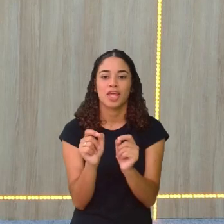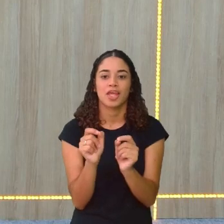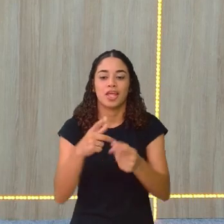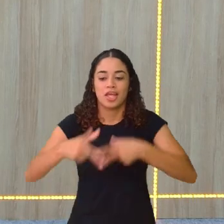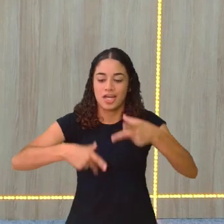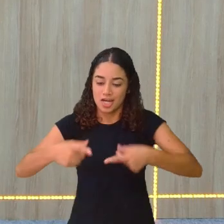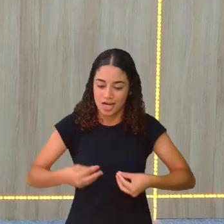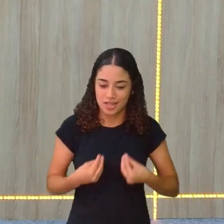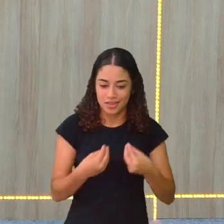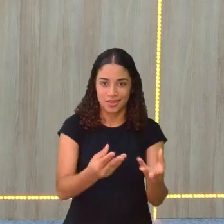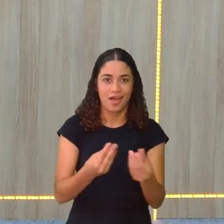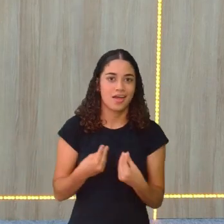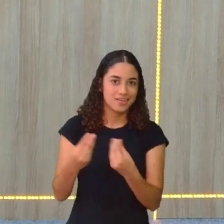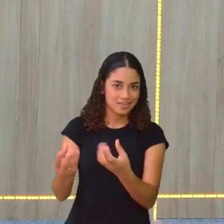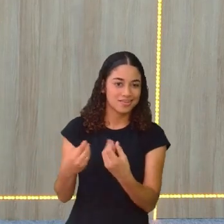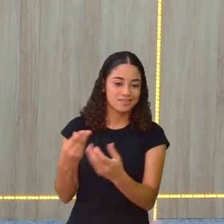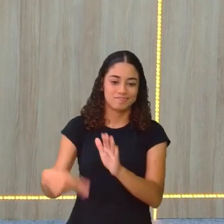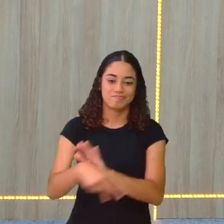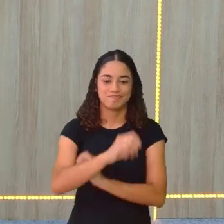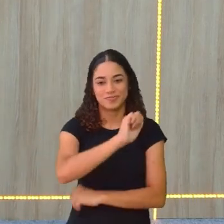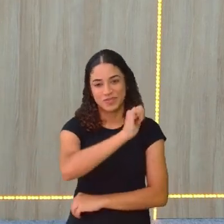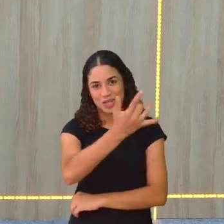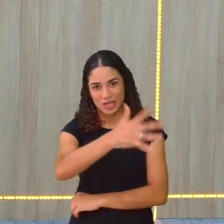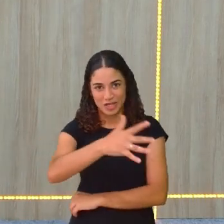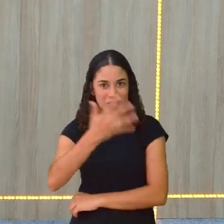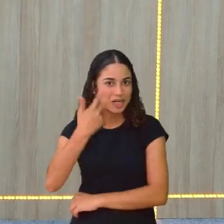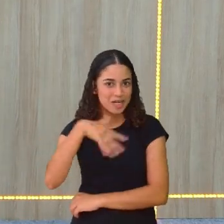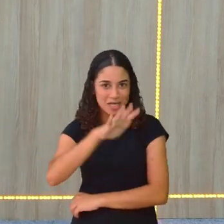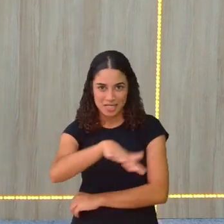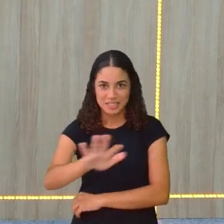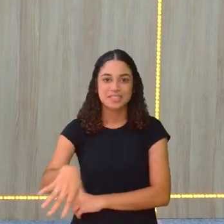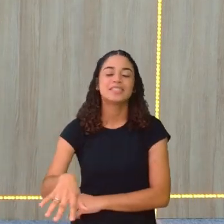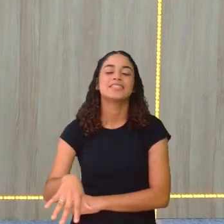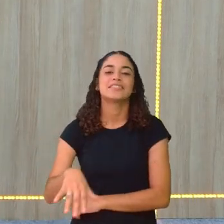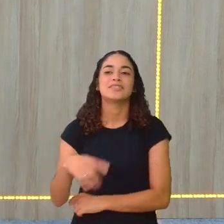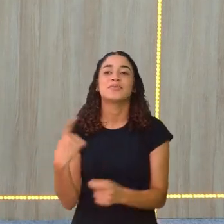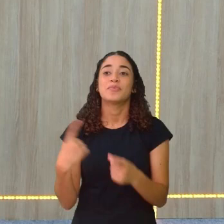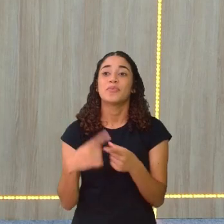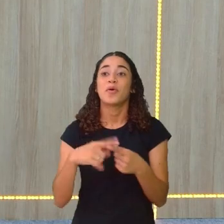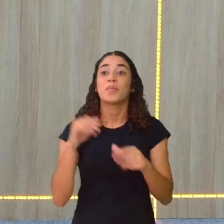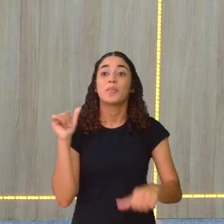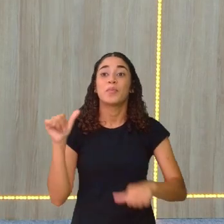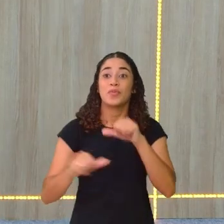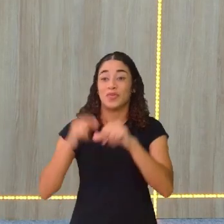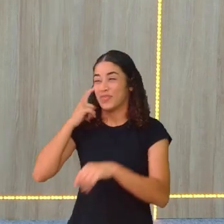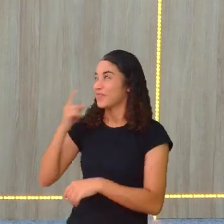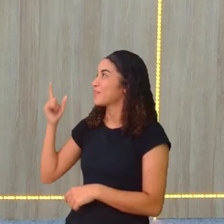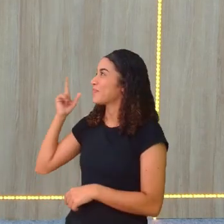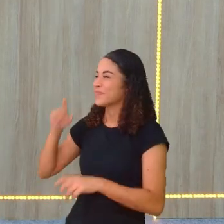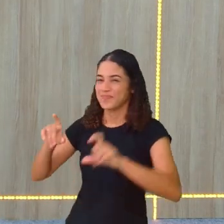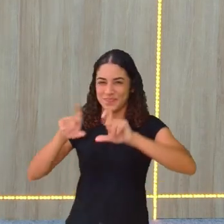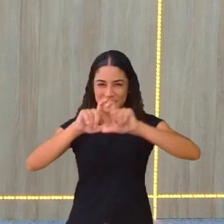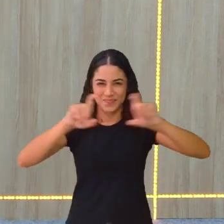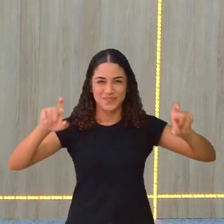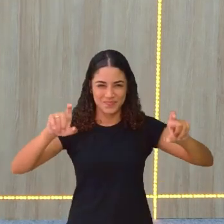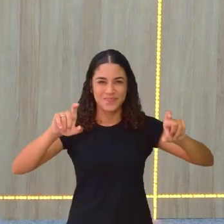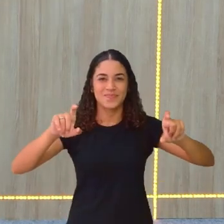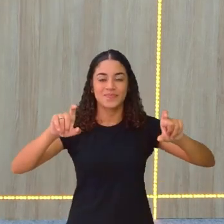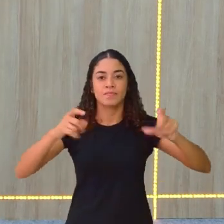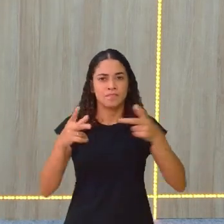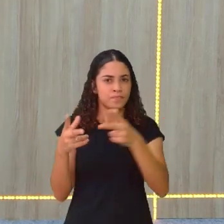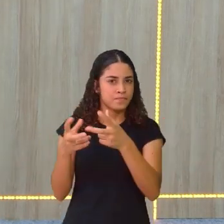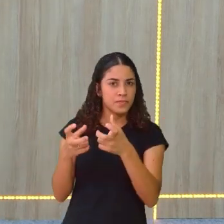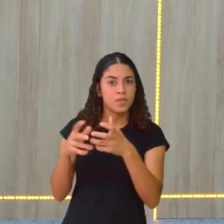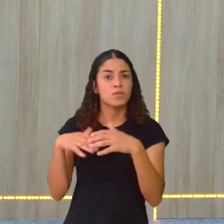presentes, né, para as crianças, porque ele se torna padroeiro dos marinheiros e das crianças, né? Então,